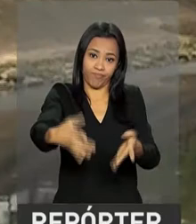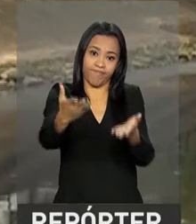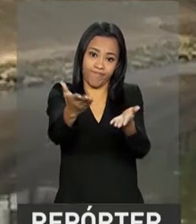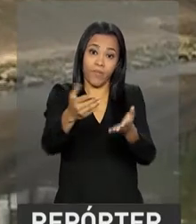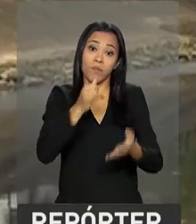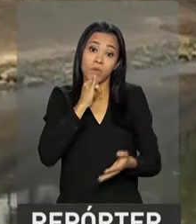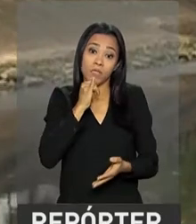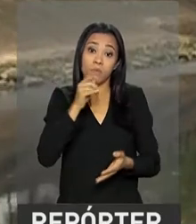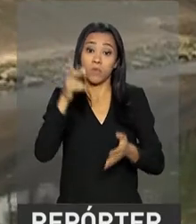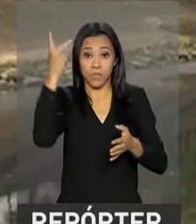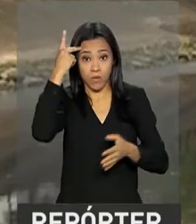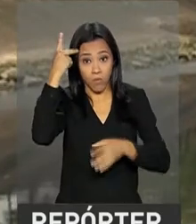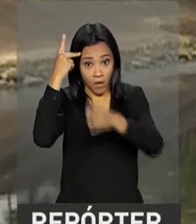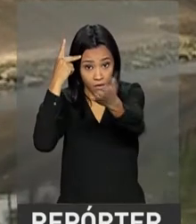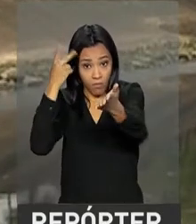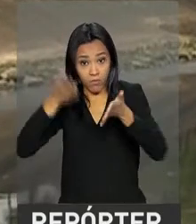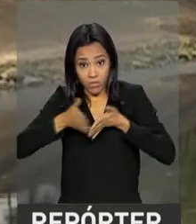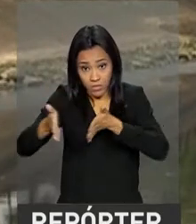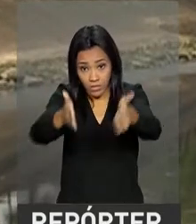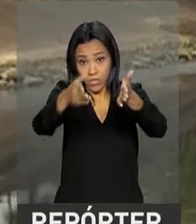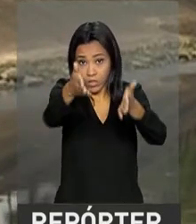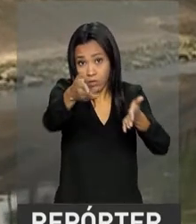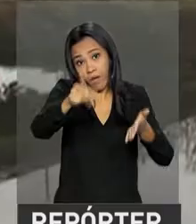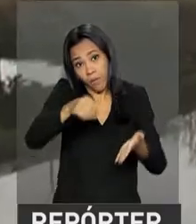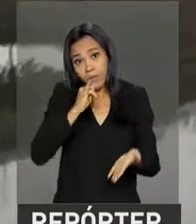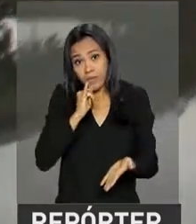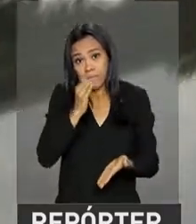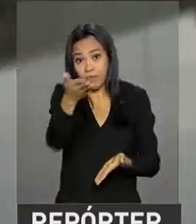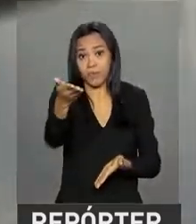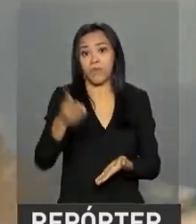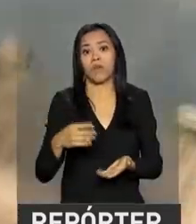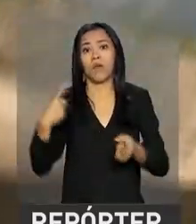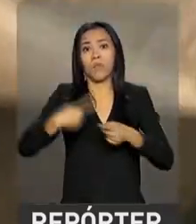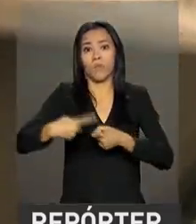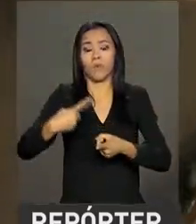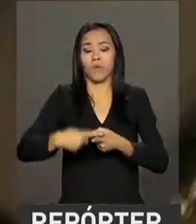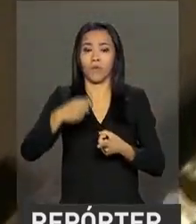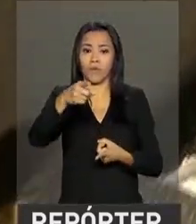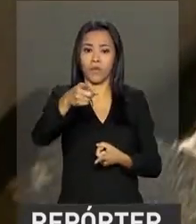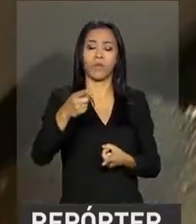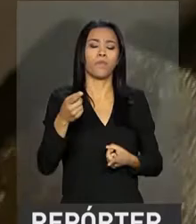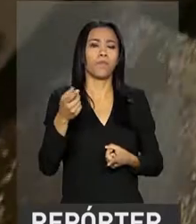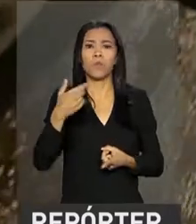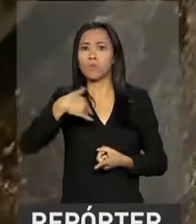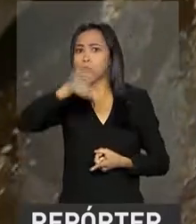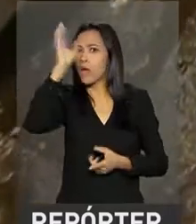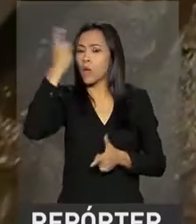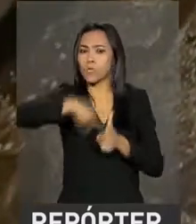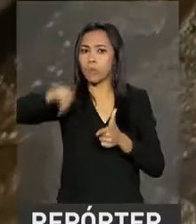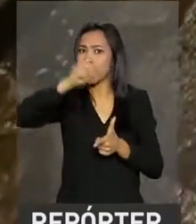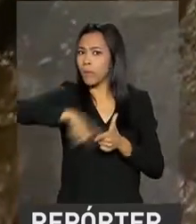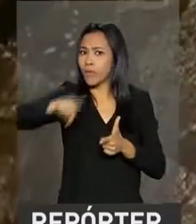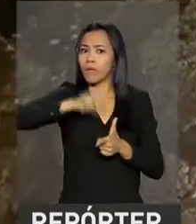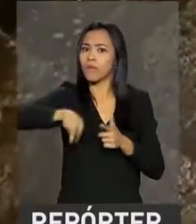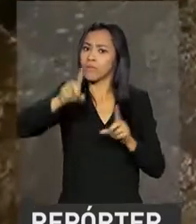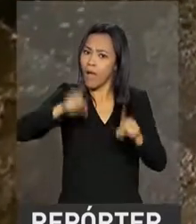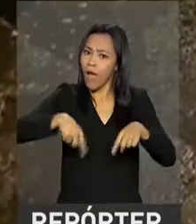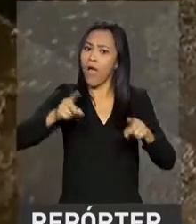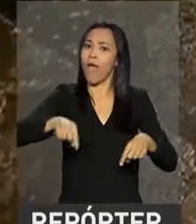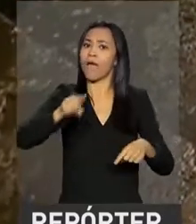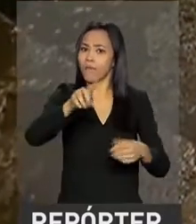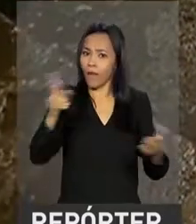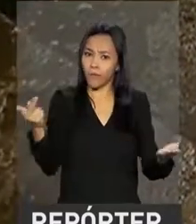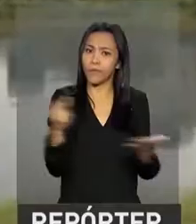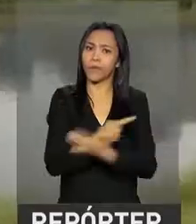rio Tietê, na capital paulista, é um exemplo. Isso porque os maiores problemas com água, segundo o